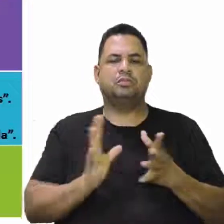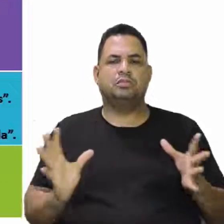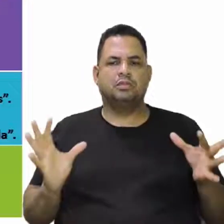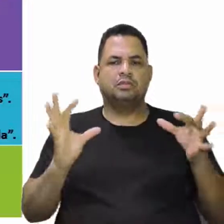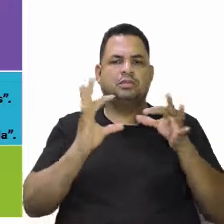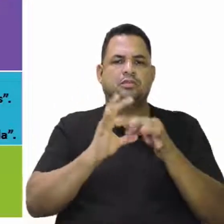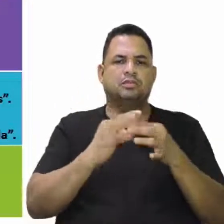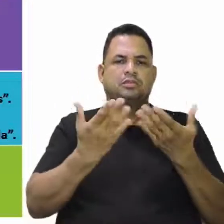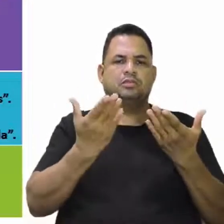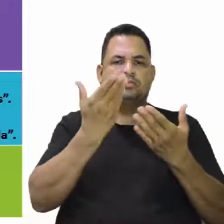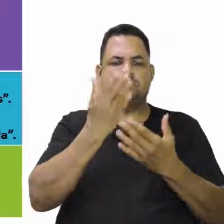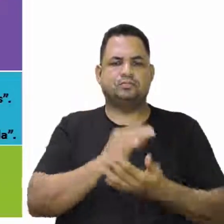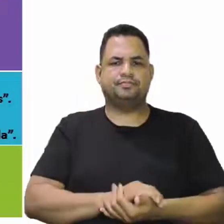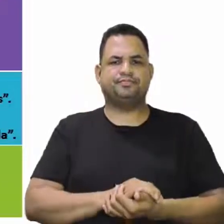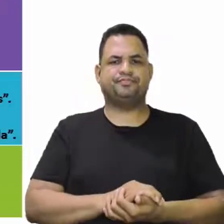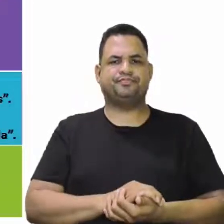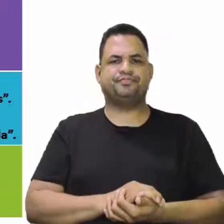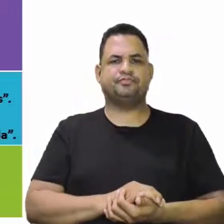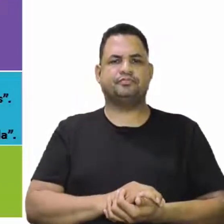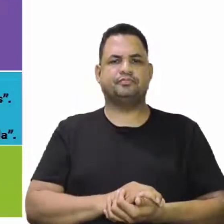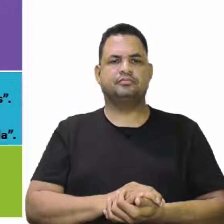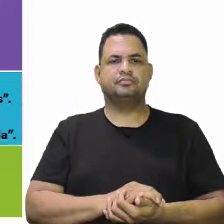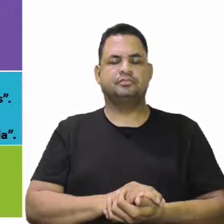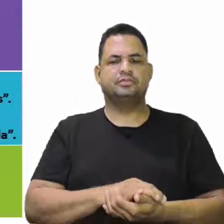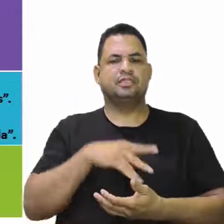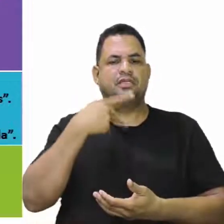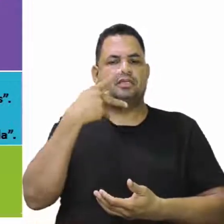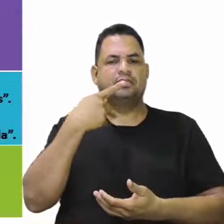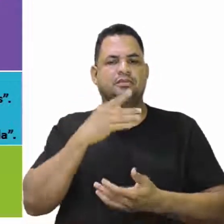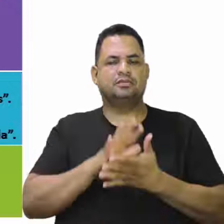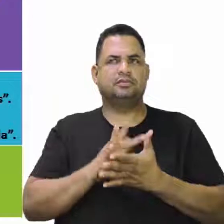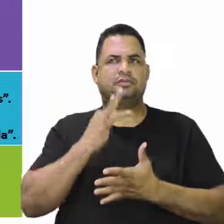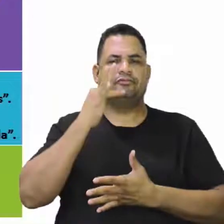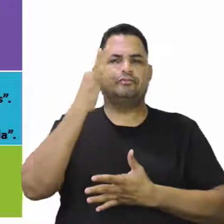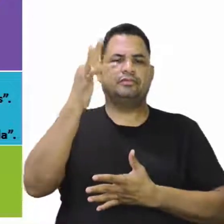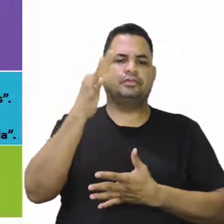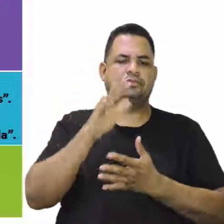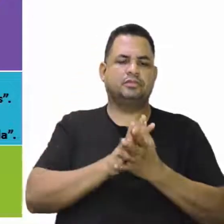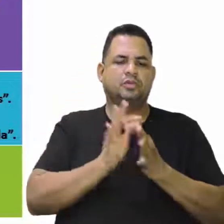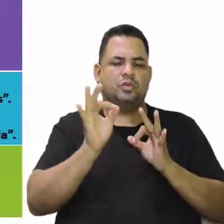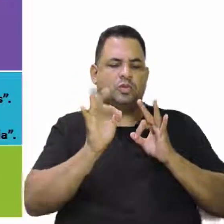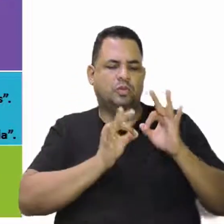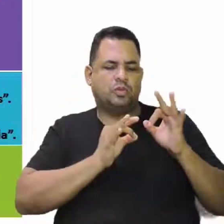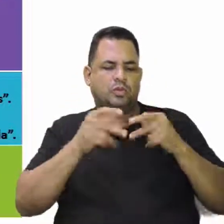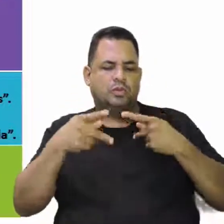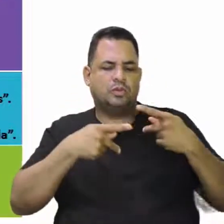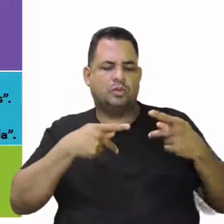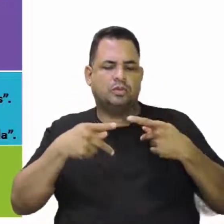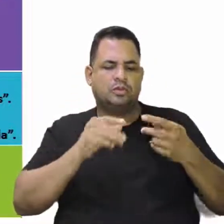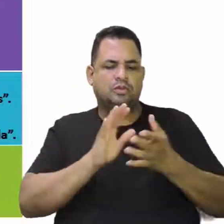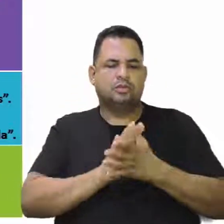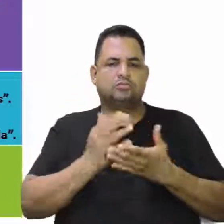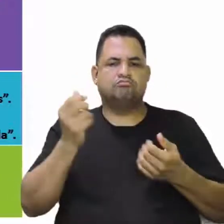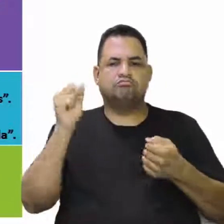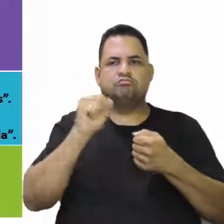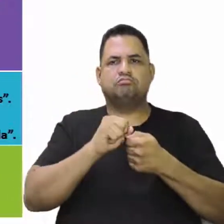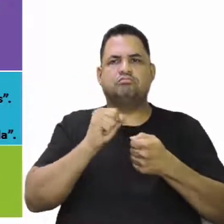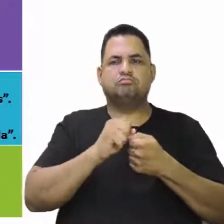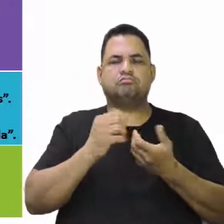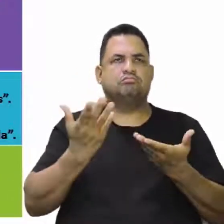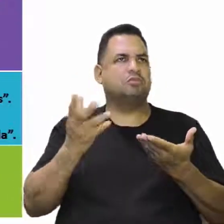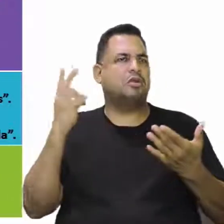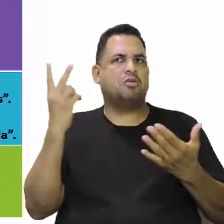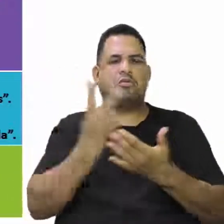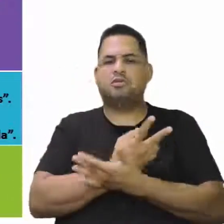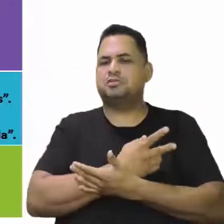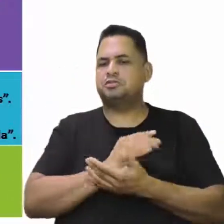a essas questões. Você vai falar ali de futuro, de planos futuros, de ações não concretizadas,